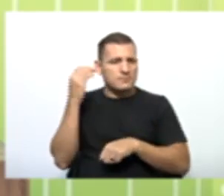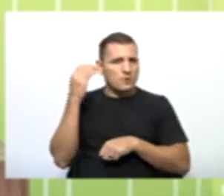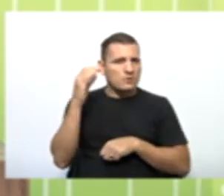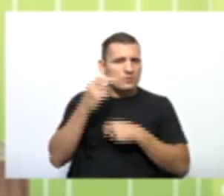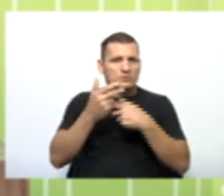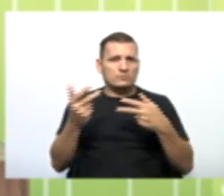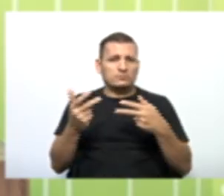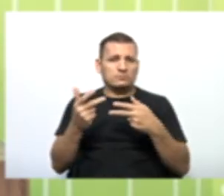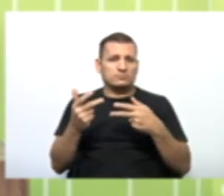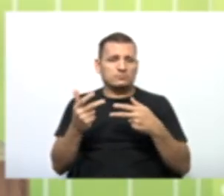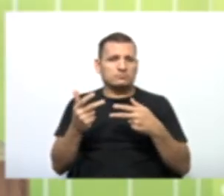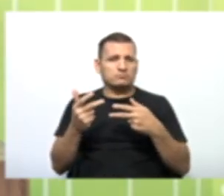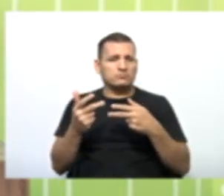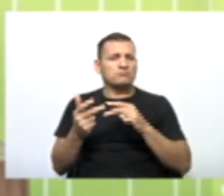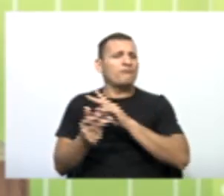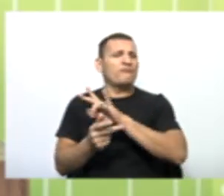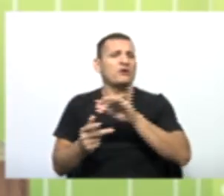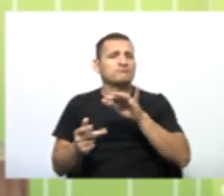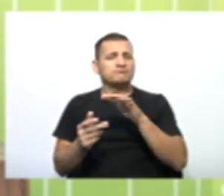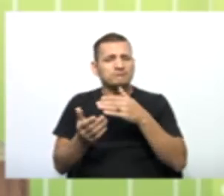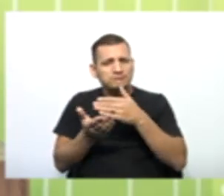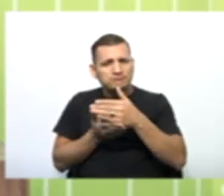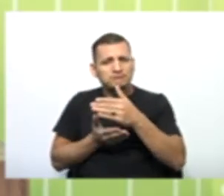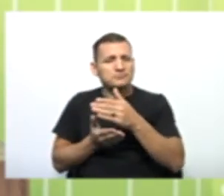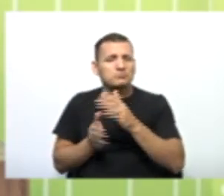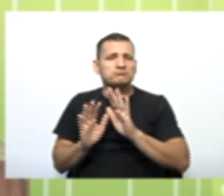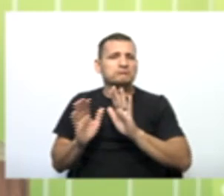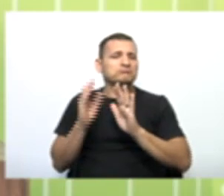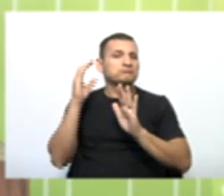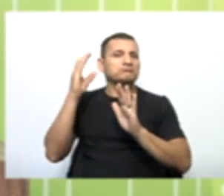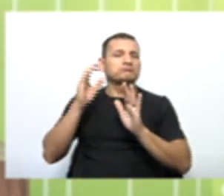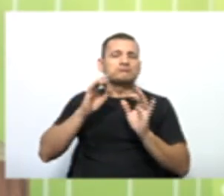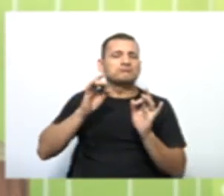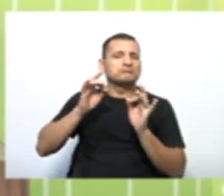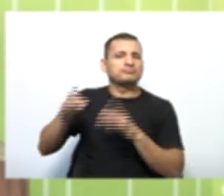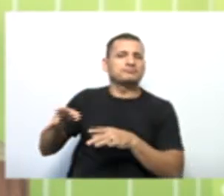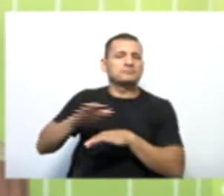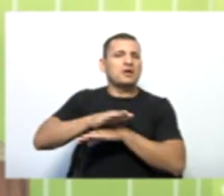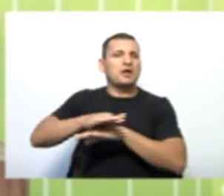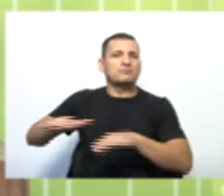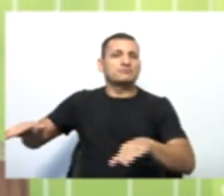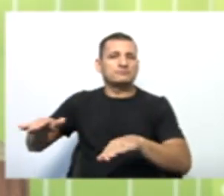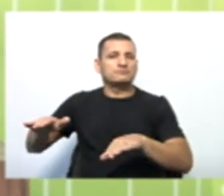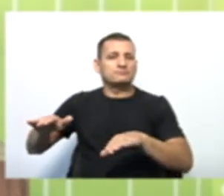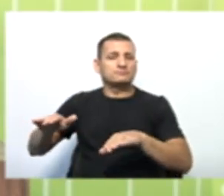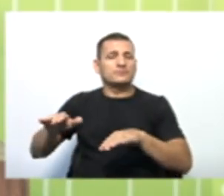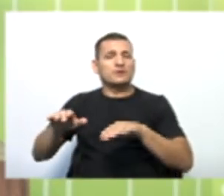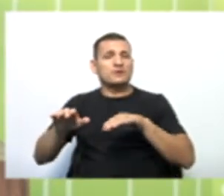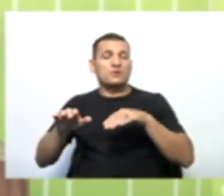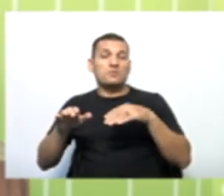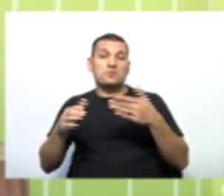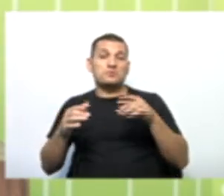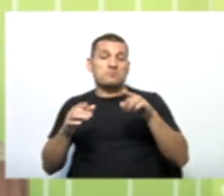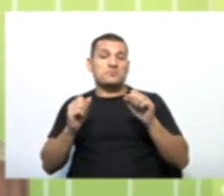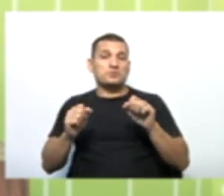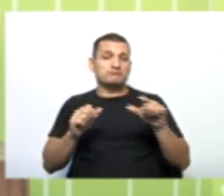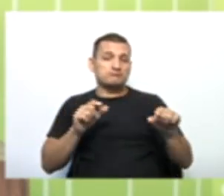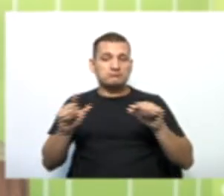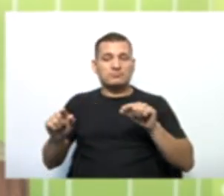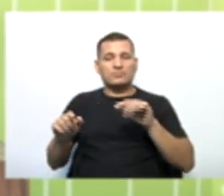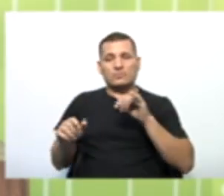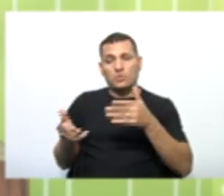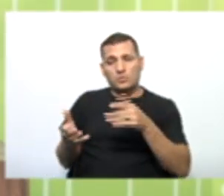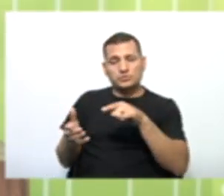mais ter problema com refrigerante. E até chegar um momento em que você pode optar. Hoje eu quero tomar um